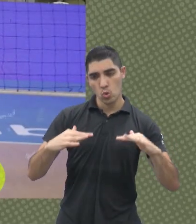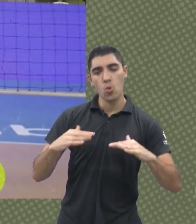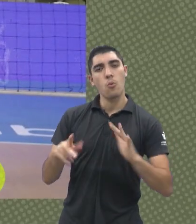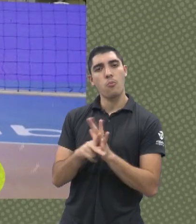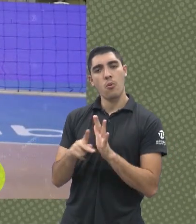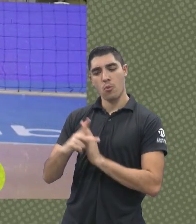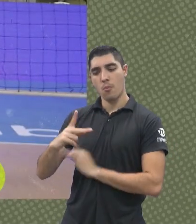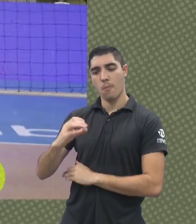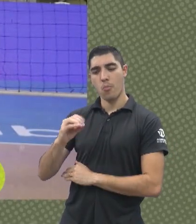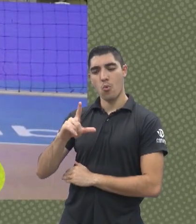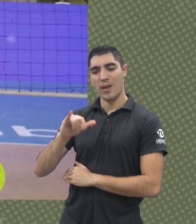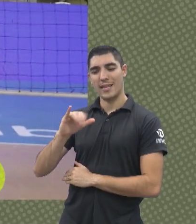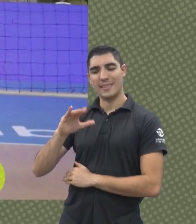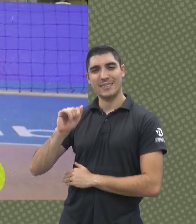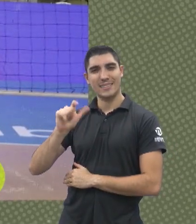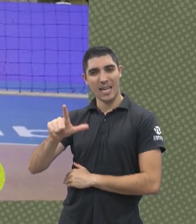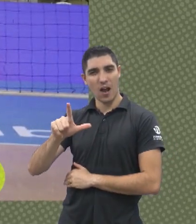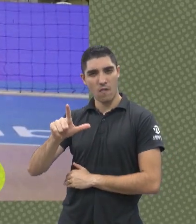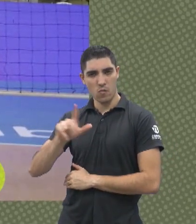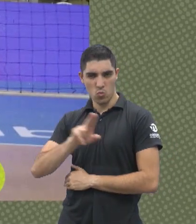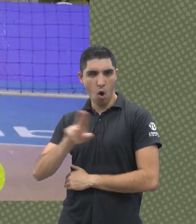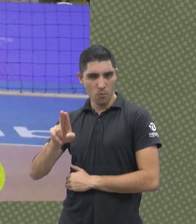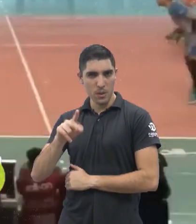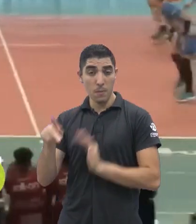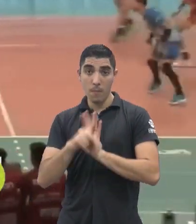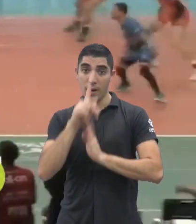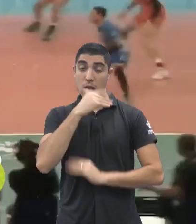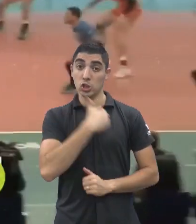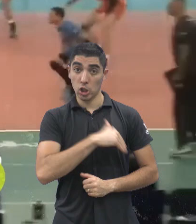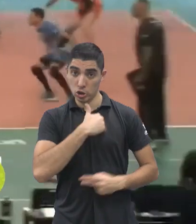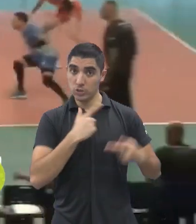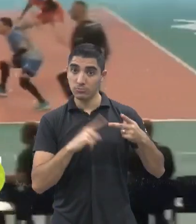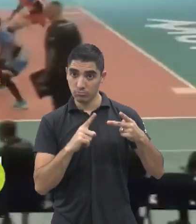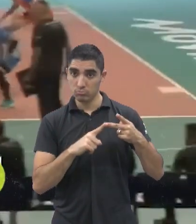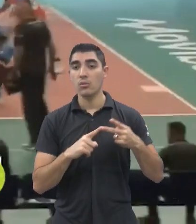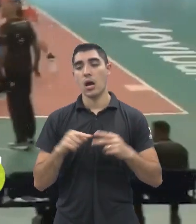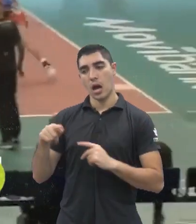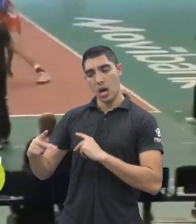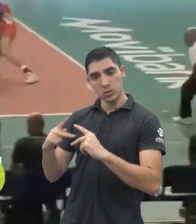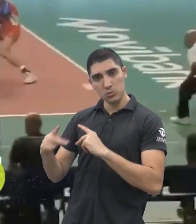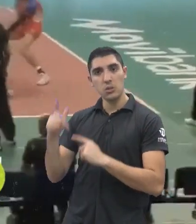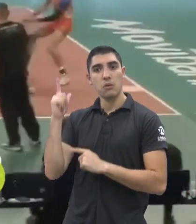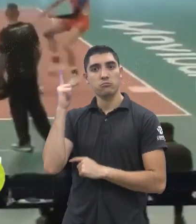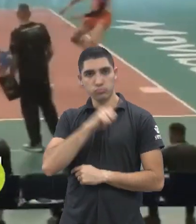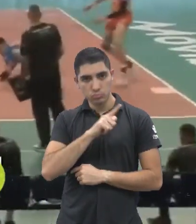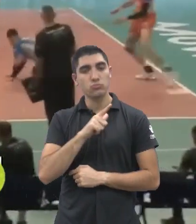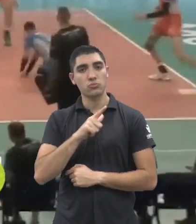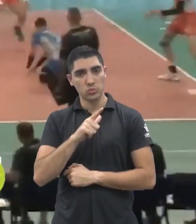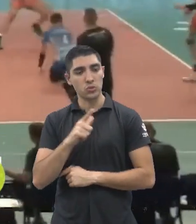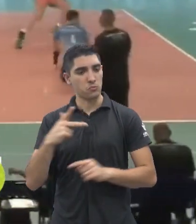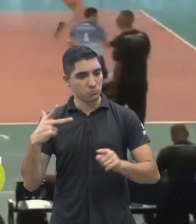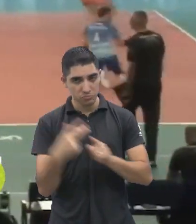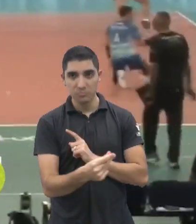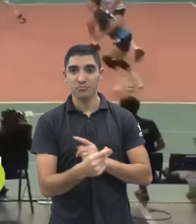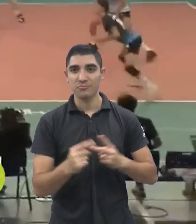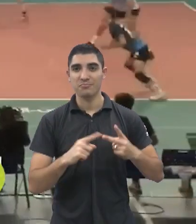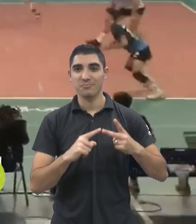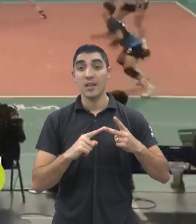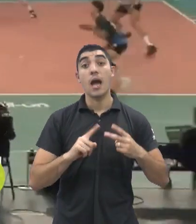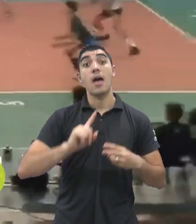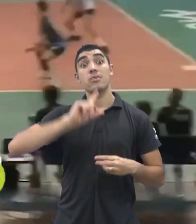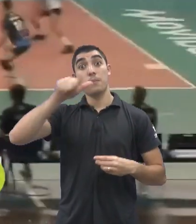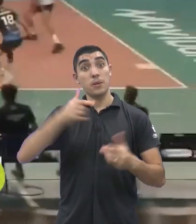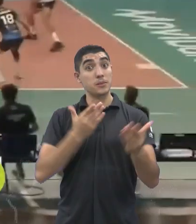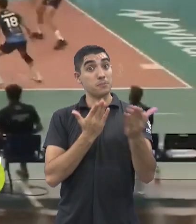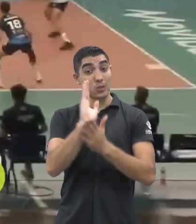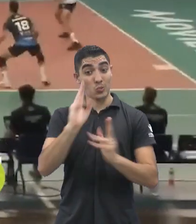da Argentina, que assegurou o primeiro lugar no grupo e vaga nas semifinais. Porém, no confronto eliminatório